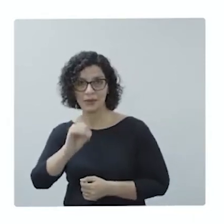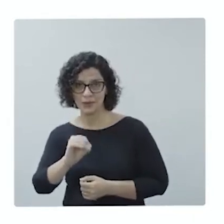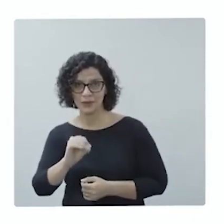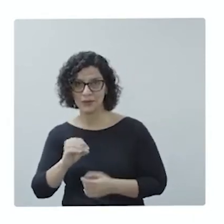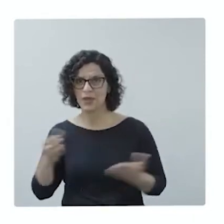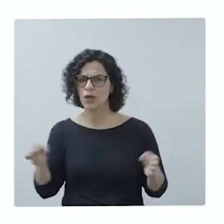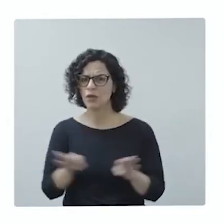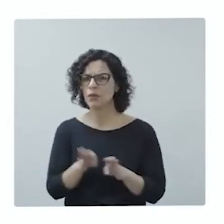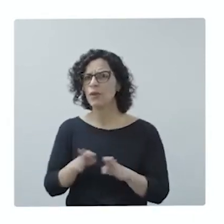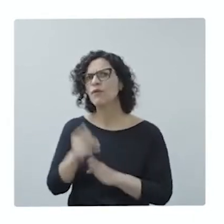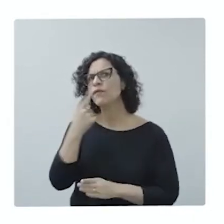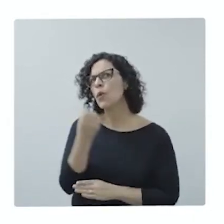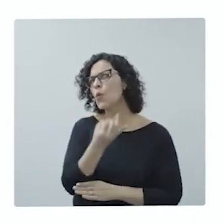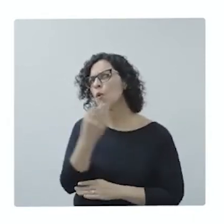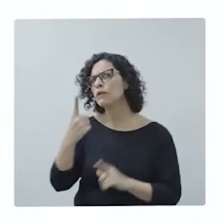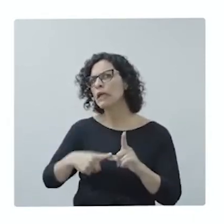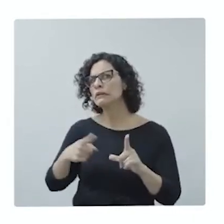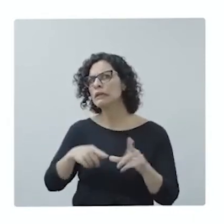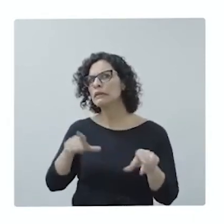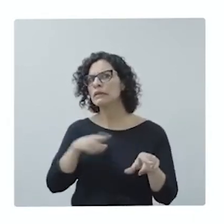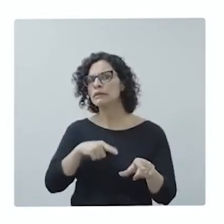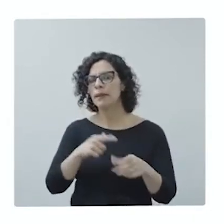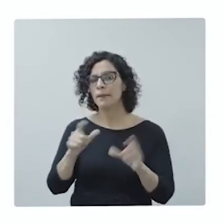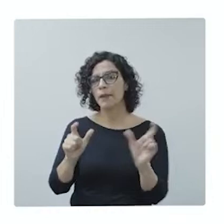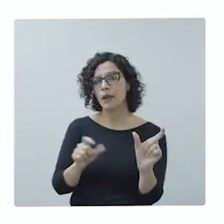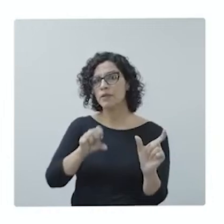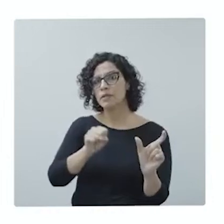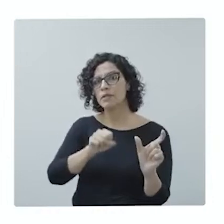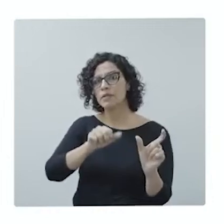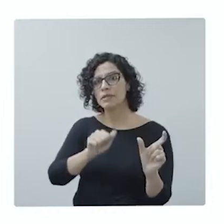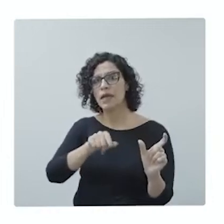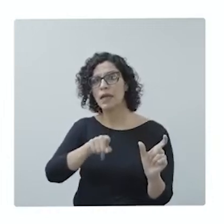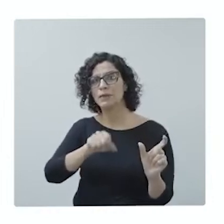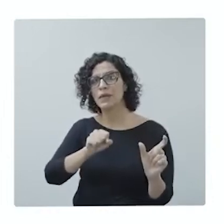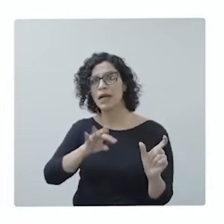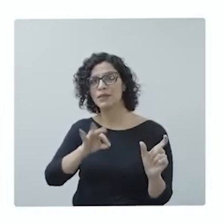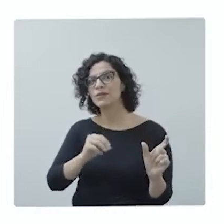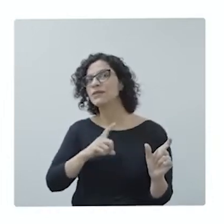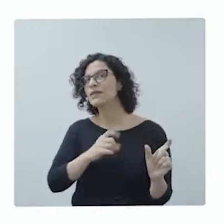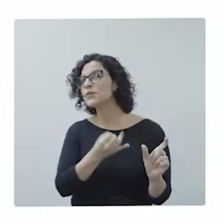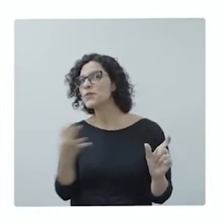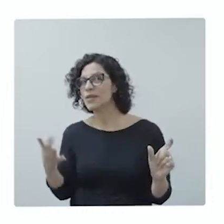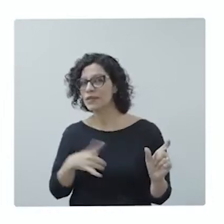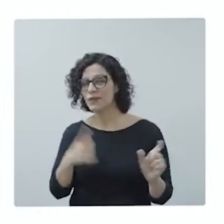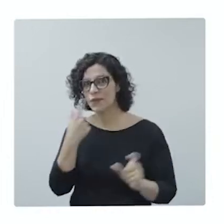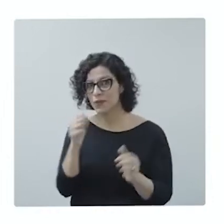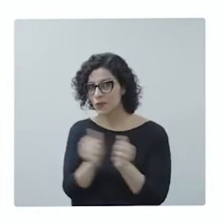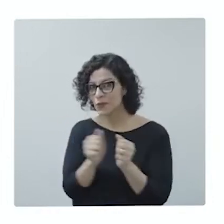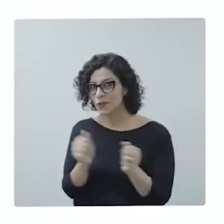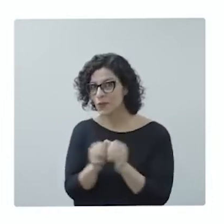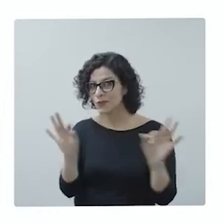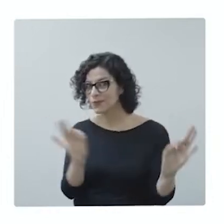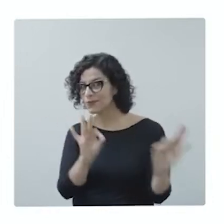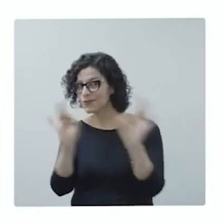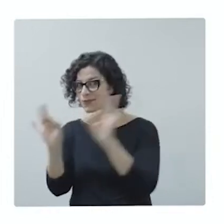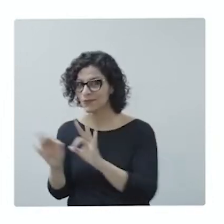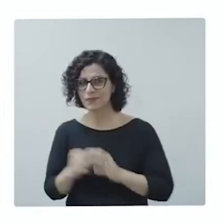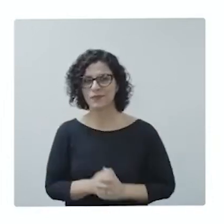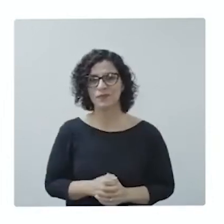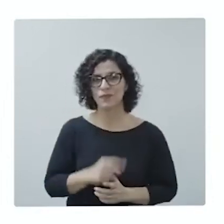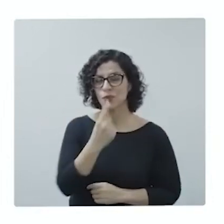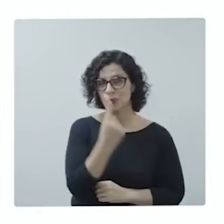Sapato. Vamos contar então quantas letras tem a palavra sapato? Conte aí, acompanhe